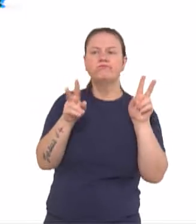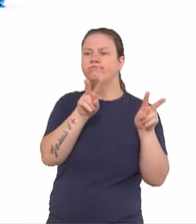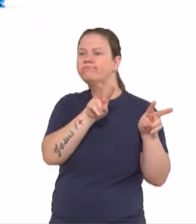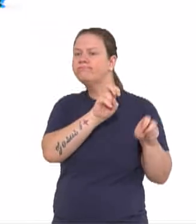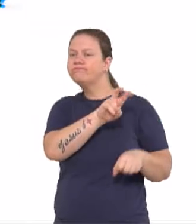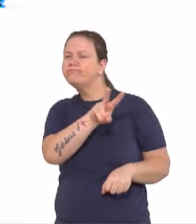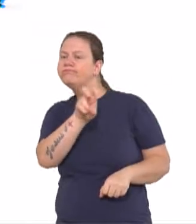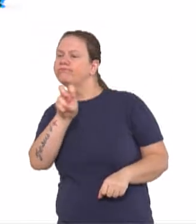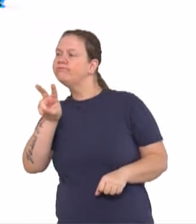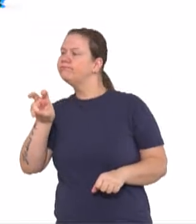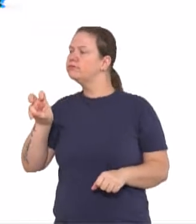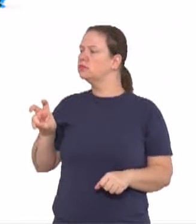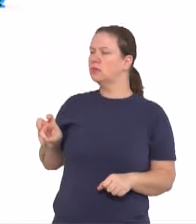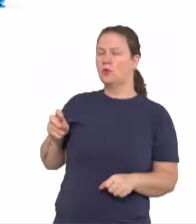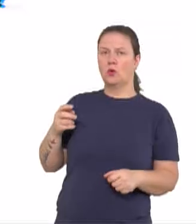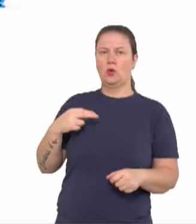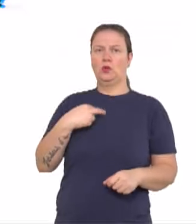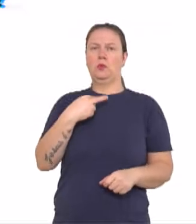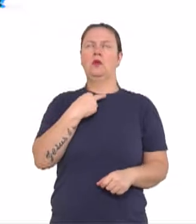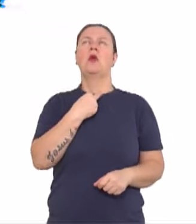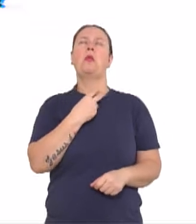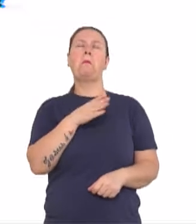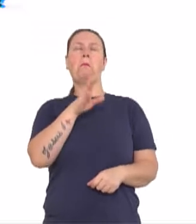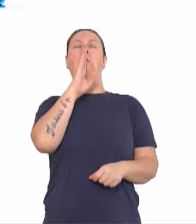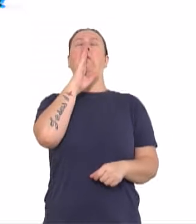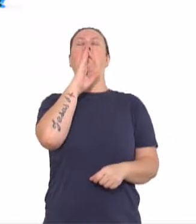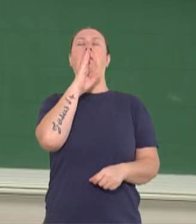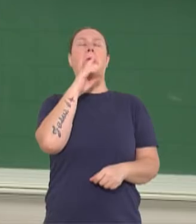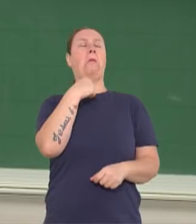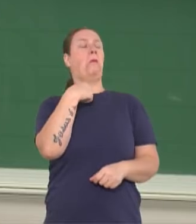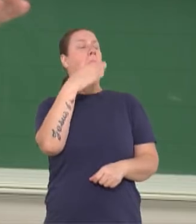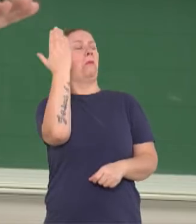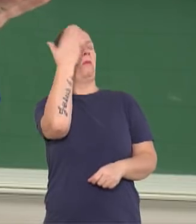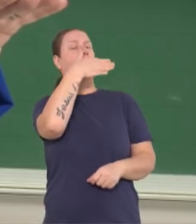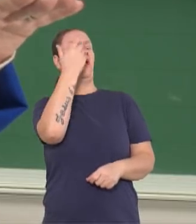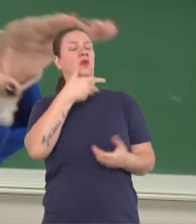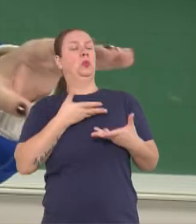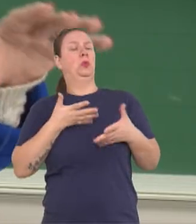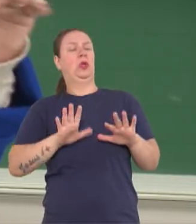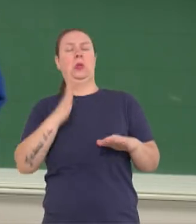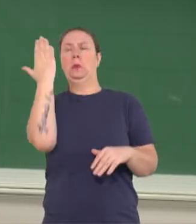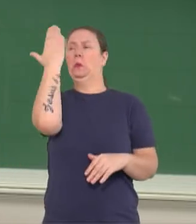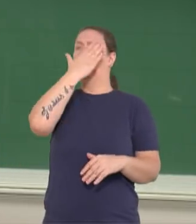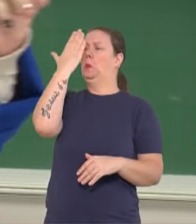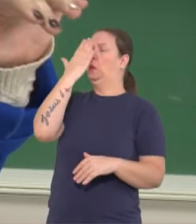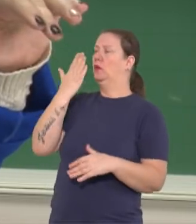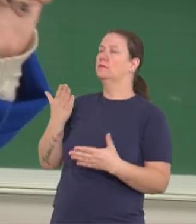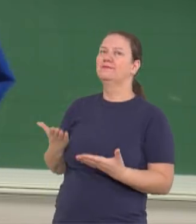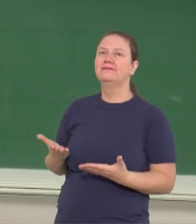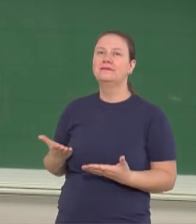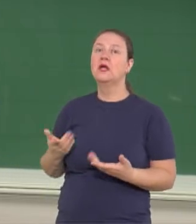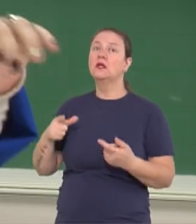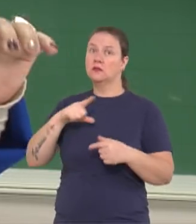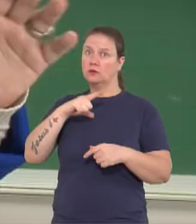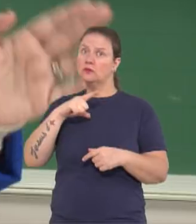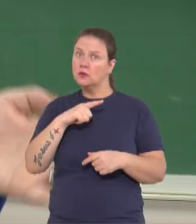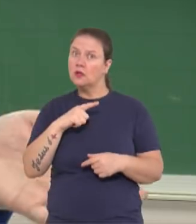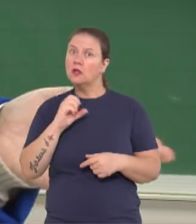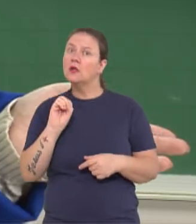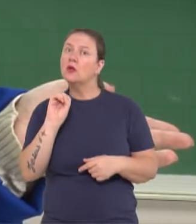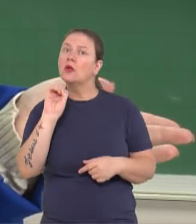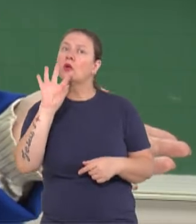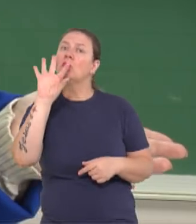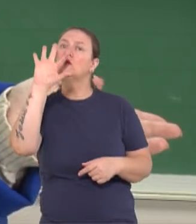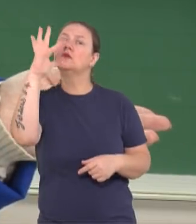podemos nos omitir aí de assistir um jornal, né? De ficar atentos com relação a fatos importantes que estão